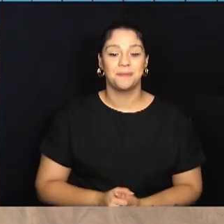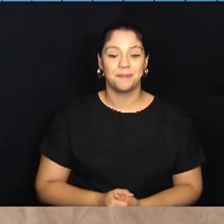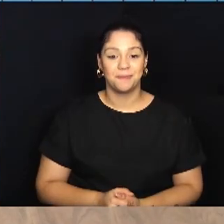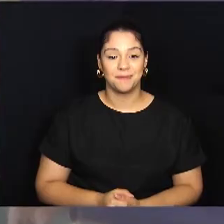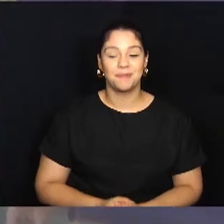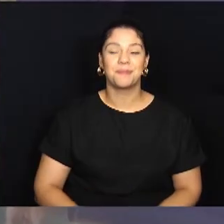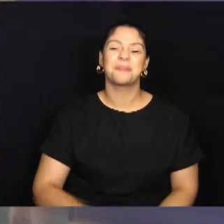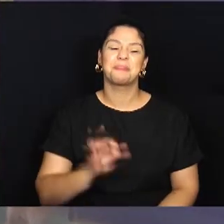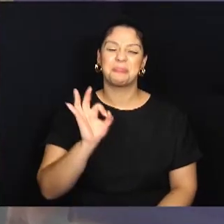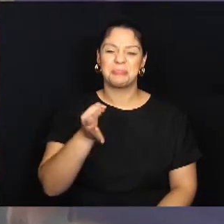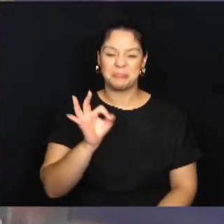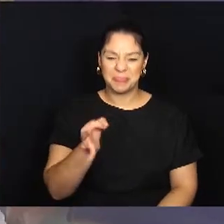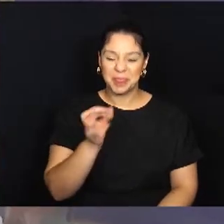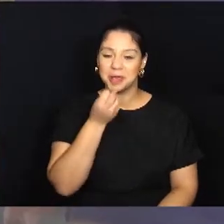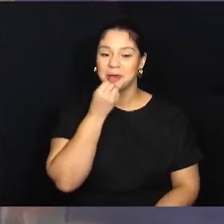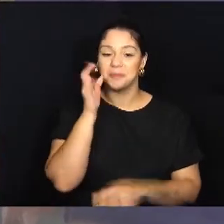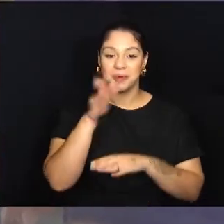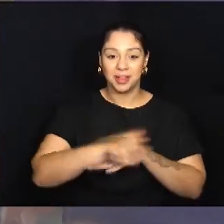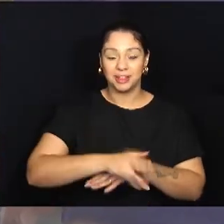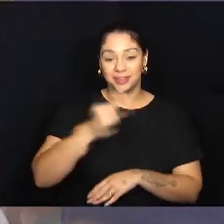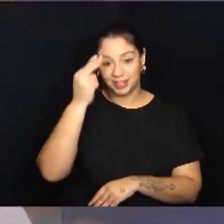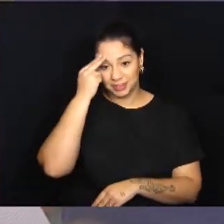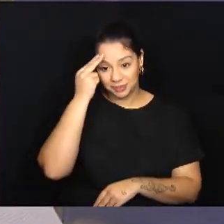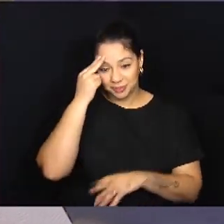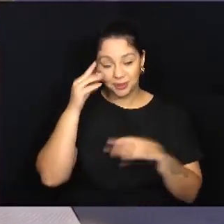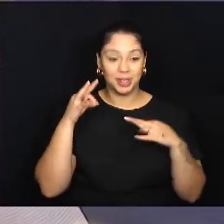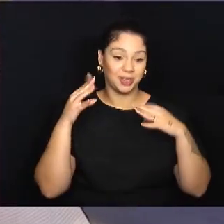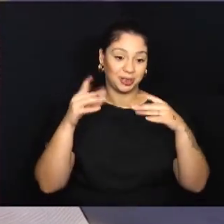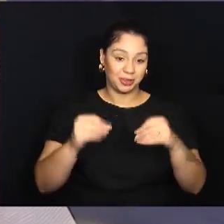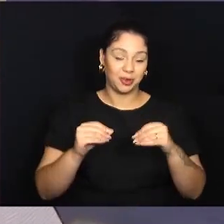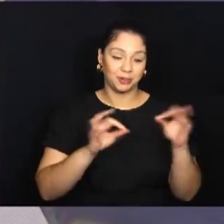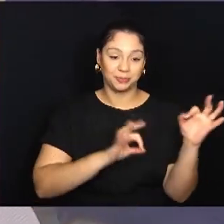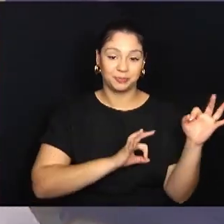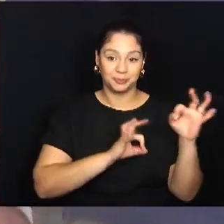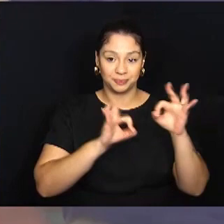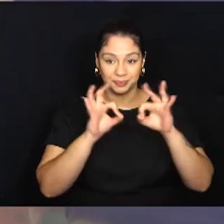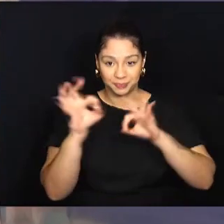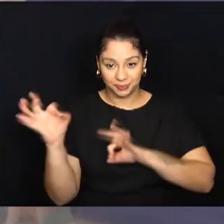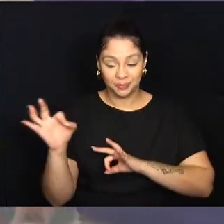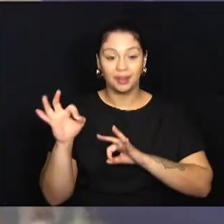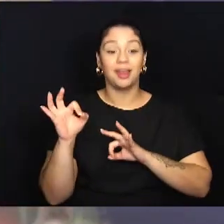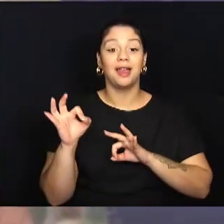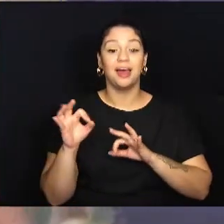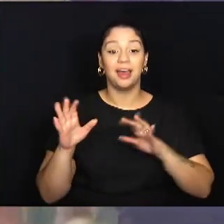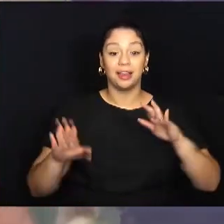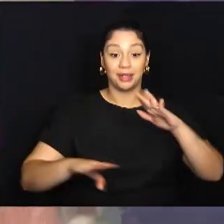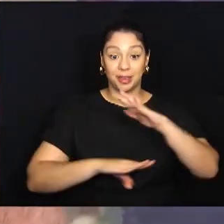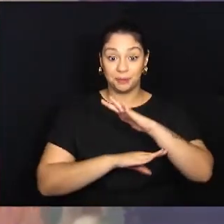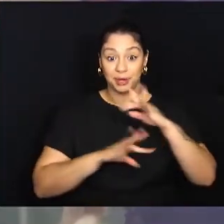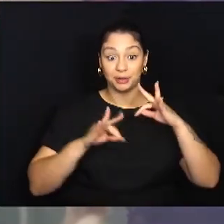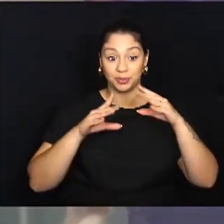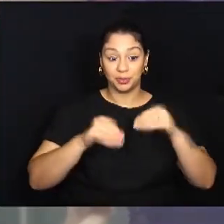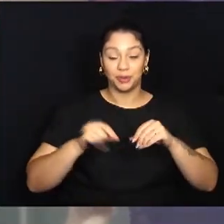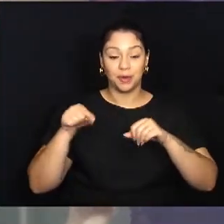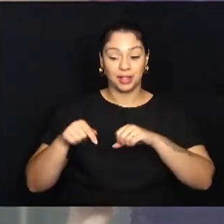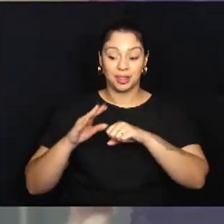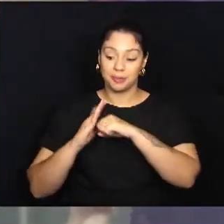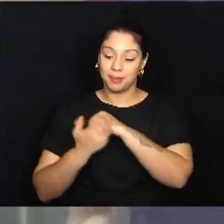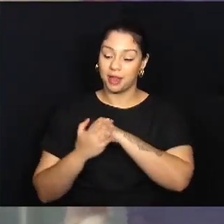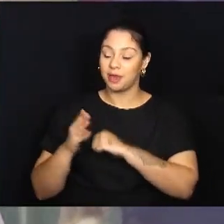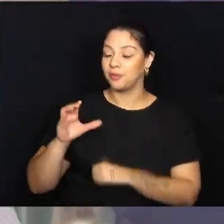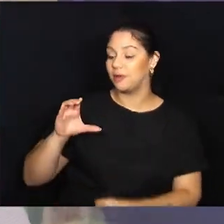É isso aí, boa tarde, Gabriel Castro, boa tarde para todo mundo acompanhando o Câmara Total. Bom, aqui na Vila Castelo